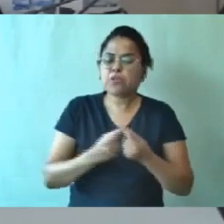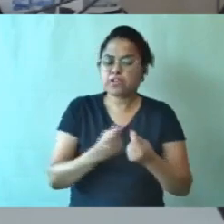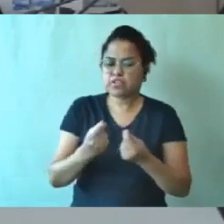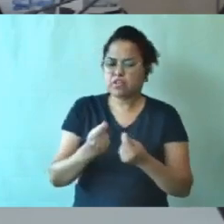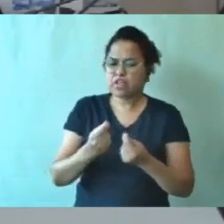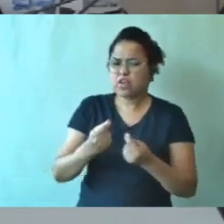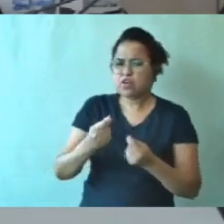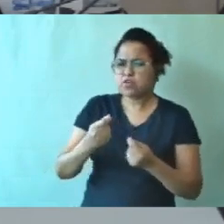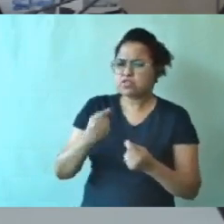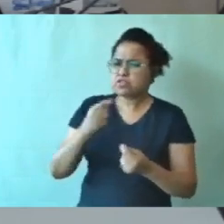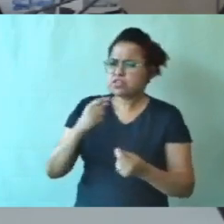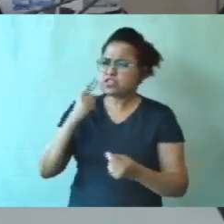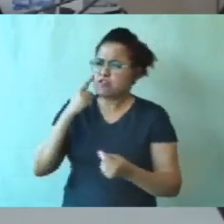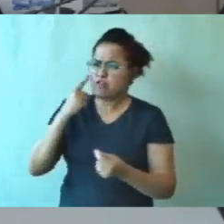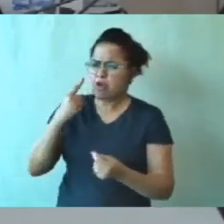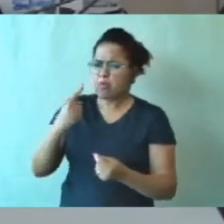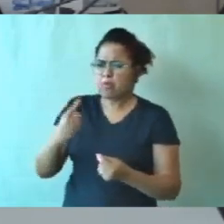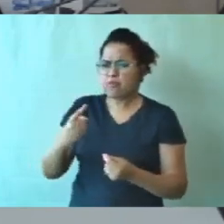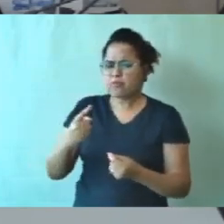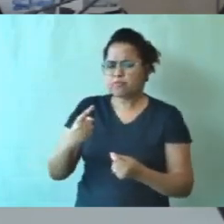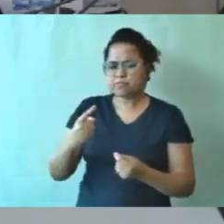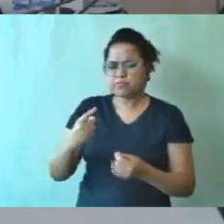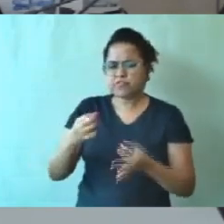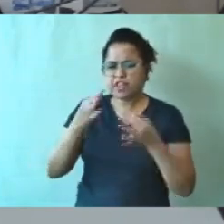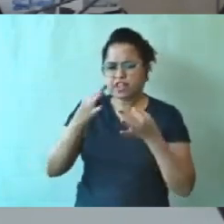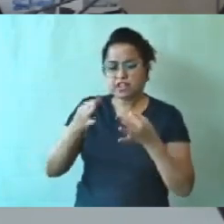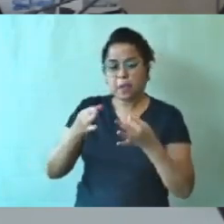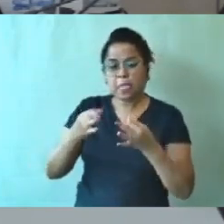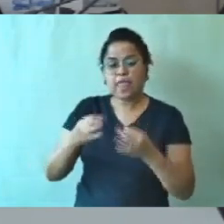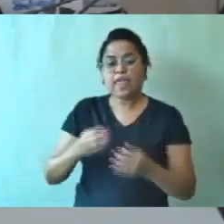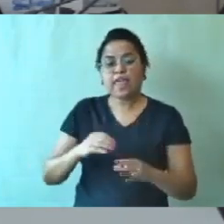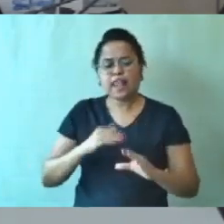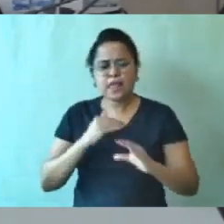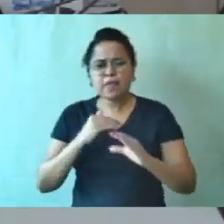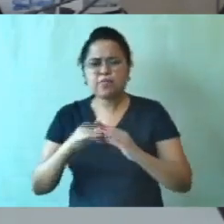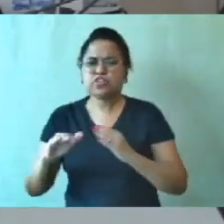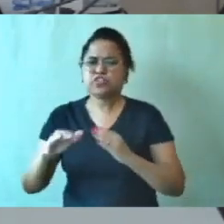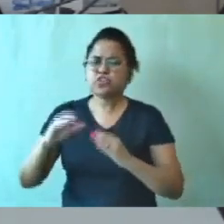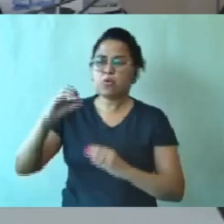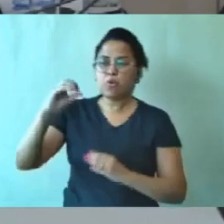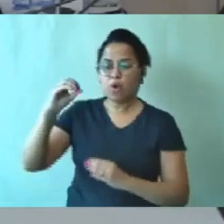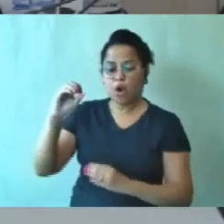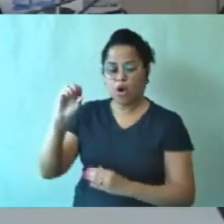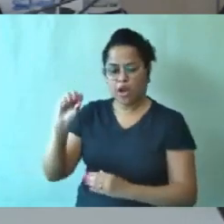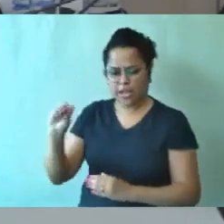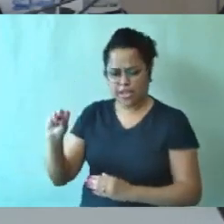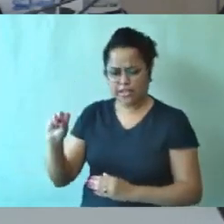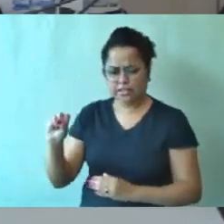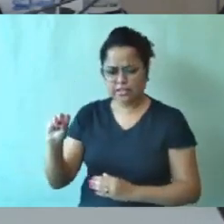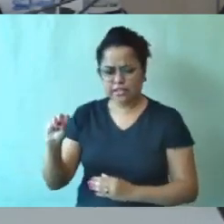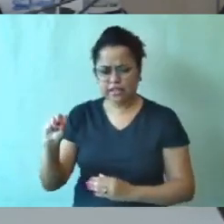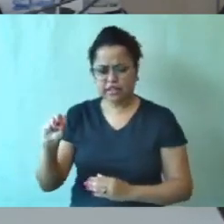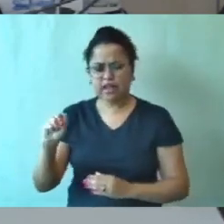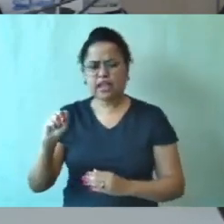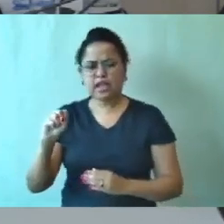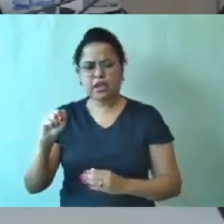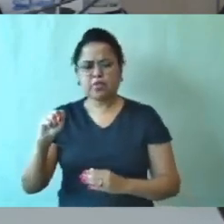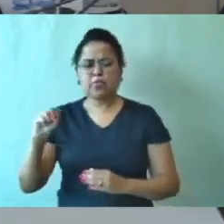a SUMOB, ela emitiu OS para a BH Leste que não tinha nem ainda a anuência?